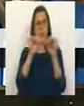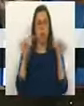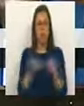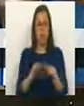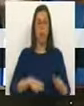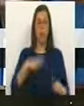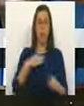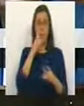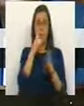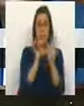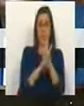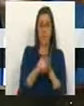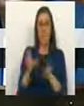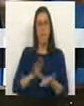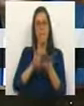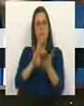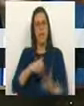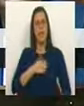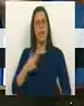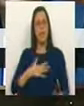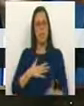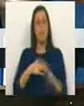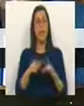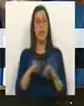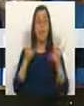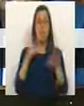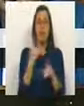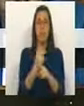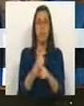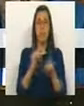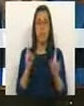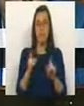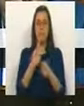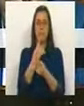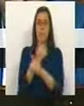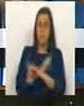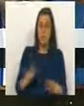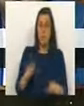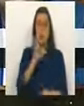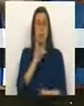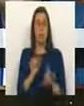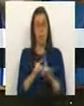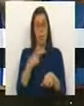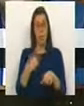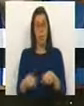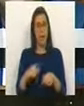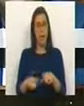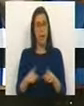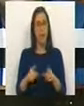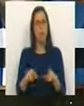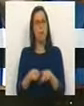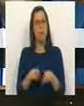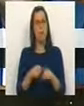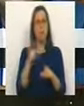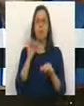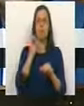dar confiança aos depositantes, financiar as empresas, mas também impedir que os bancos e o crédito se